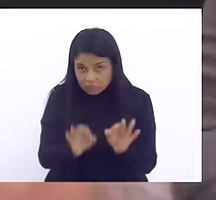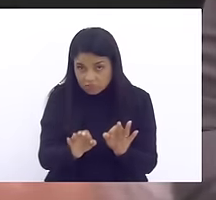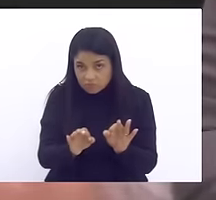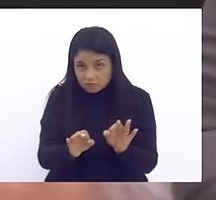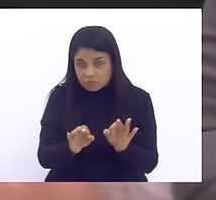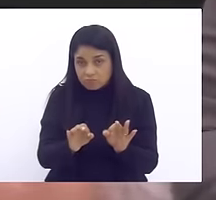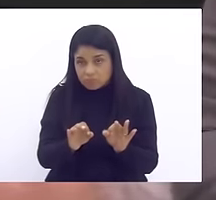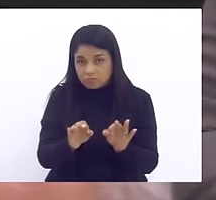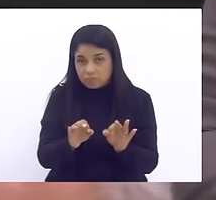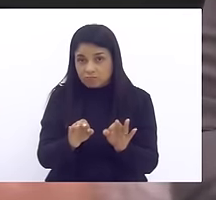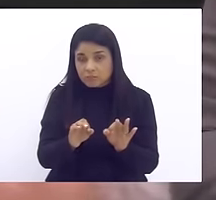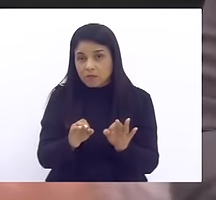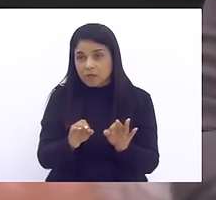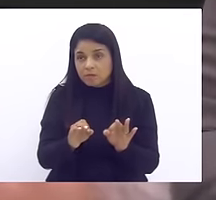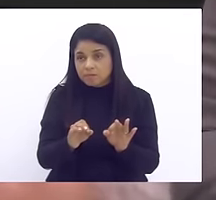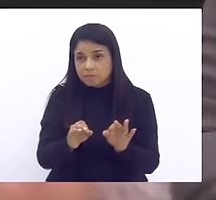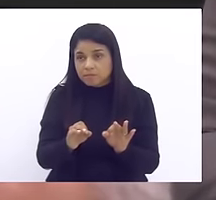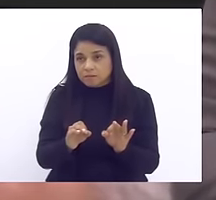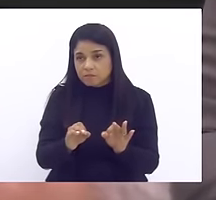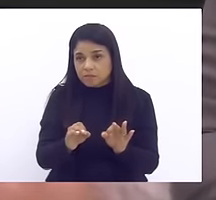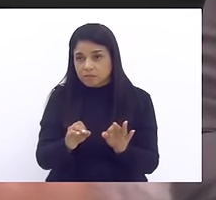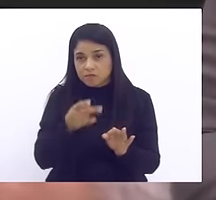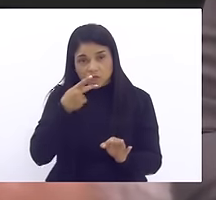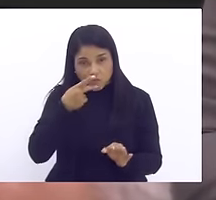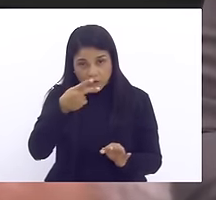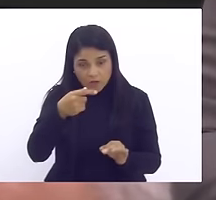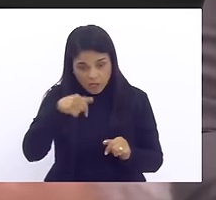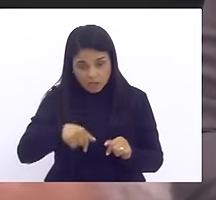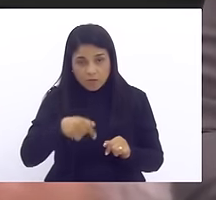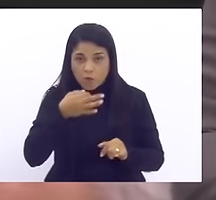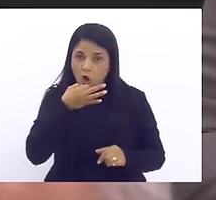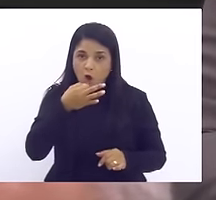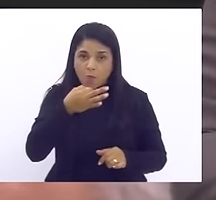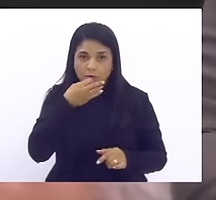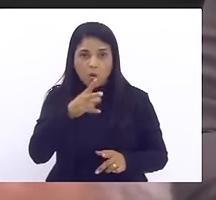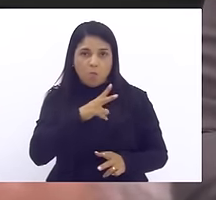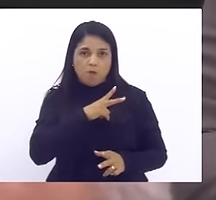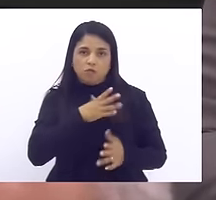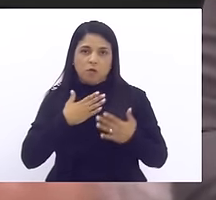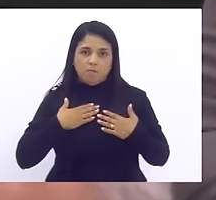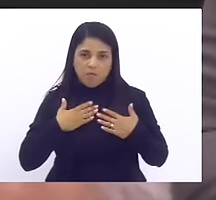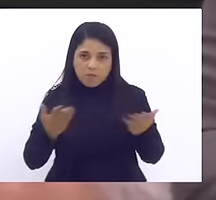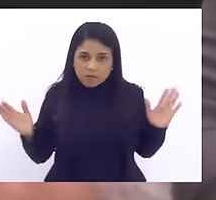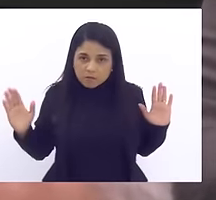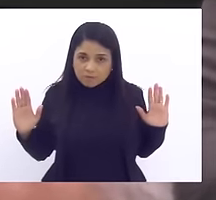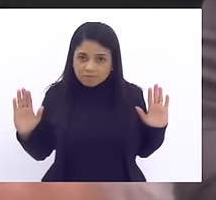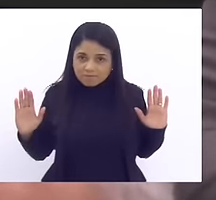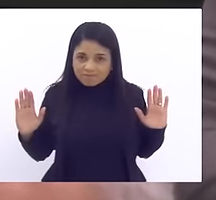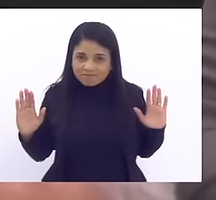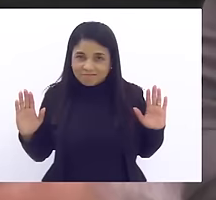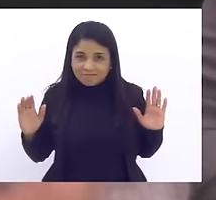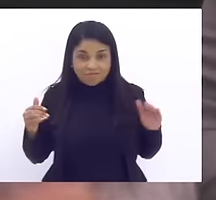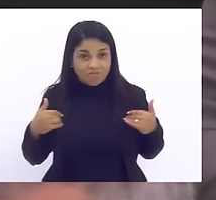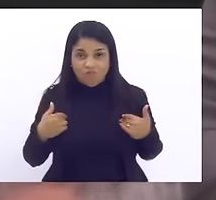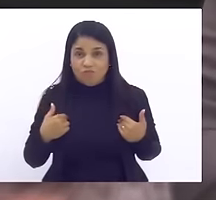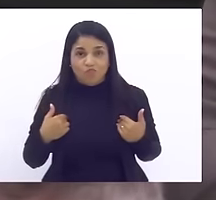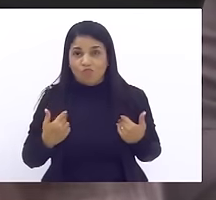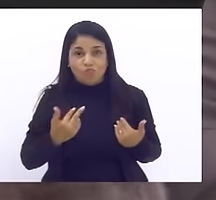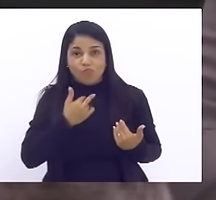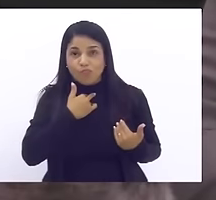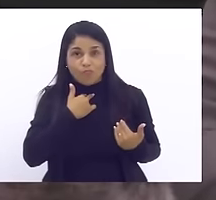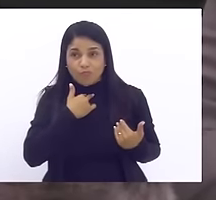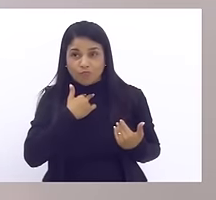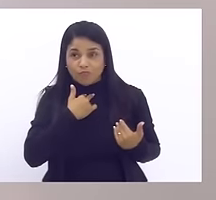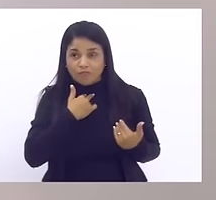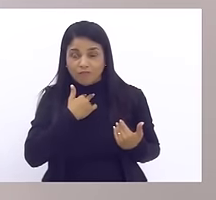e ela tem um propósito a gente tem amigo se eu falar que eu não tô aqui para dar minha opinião pessoal sobre nada porque assim